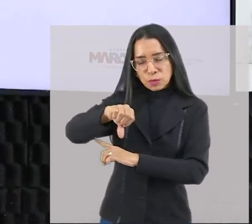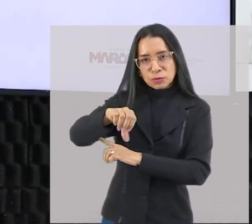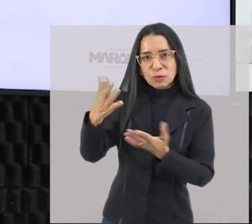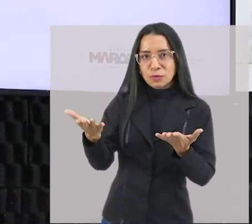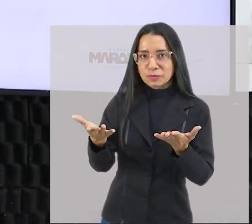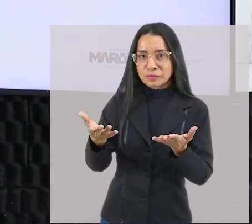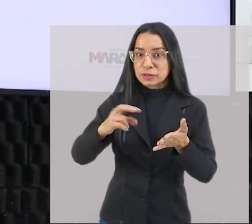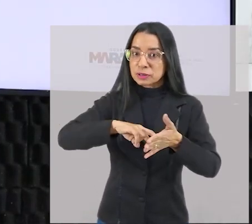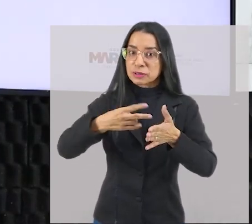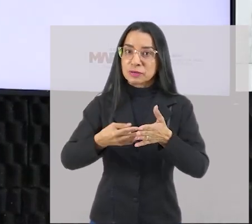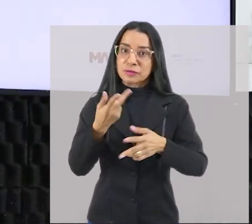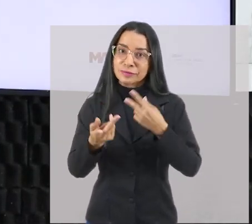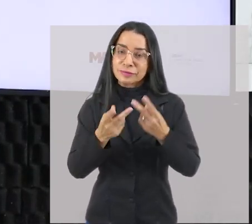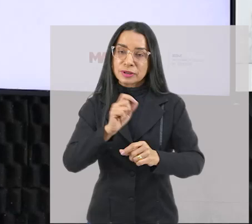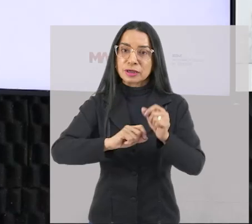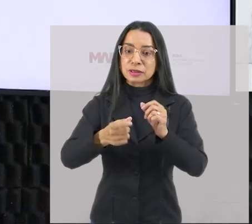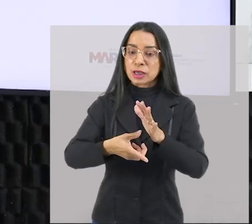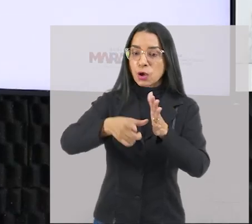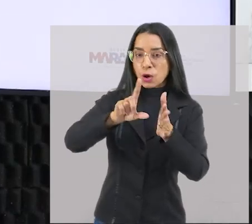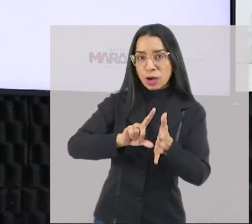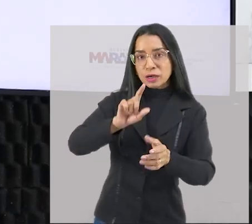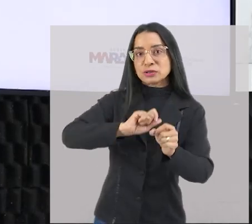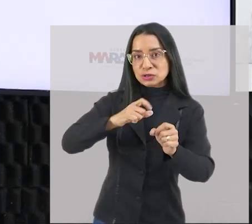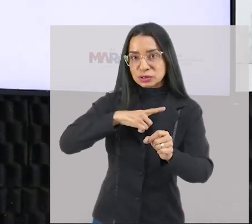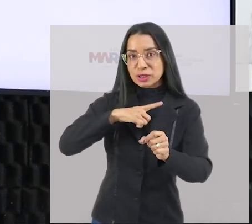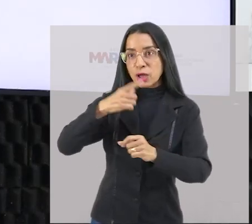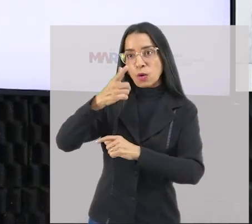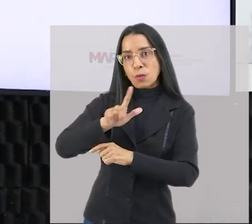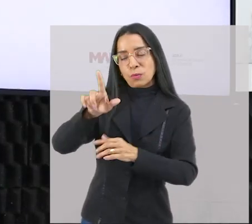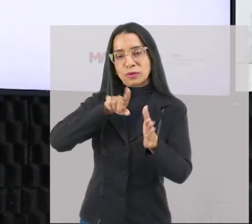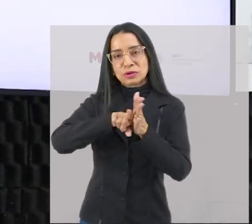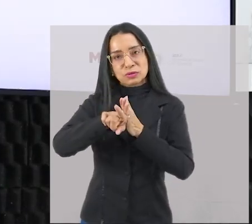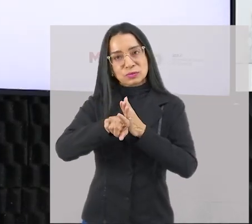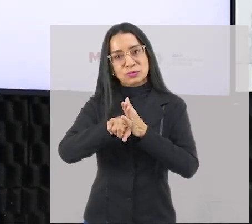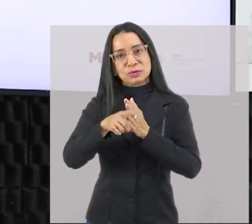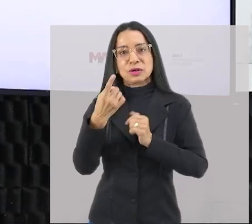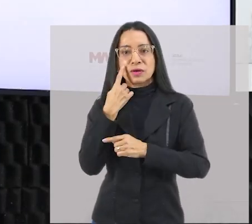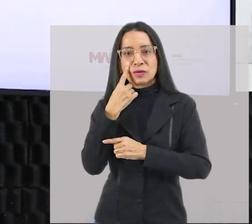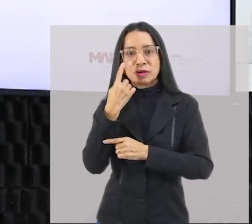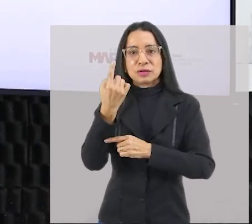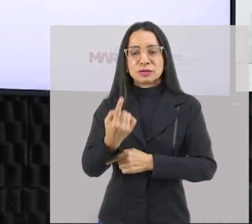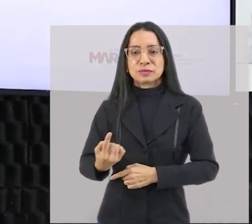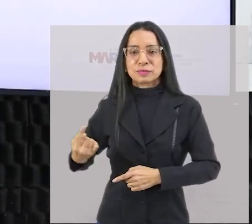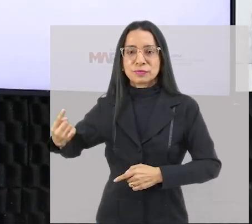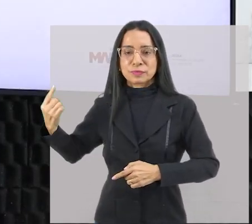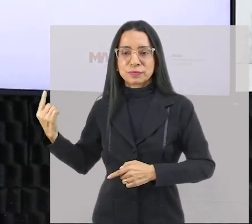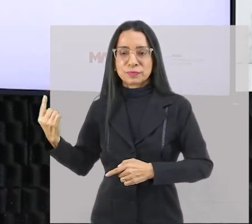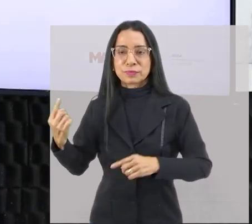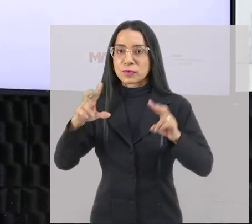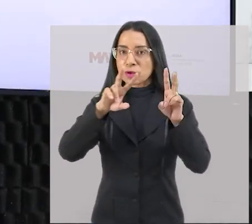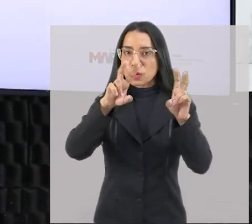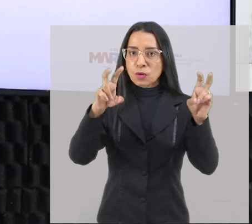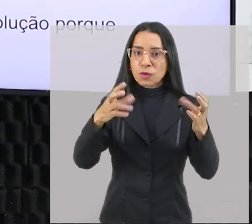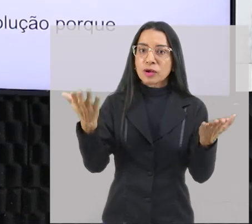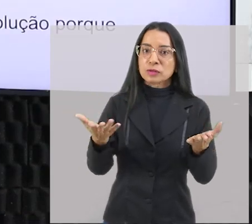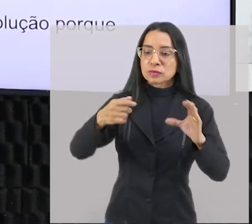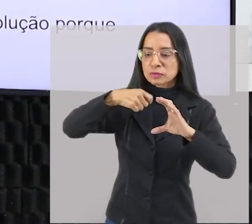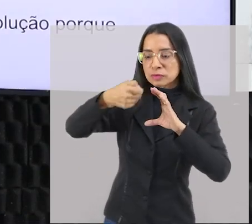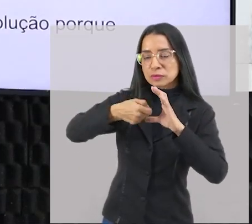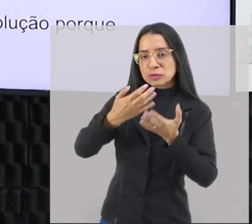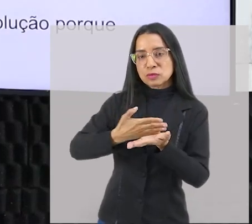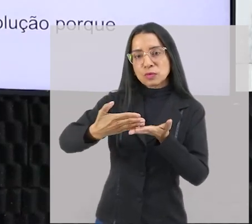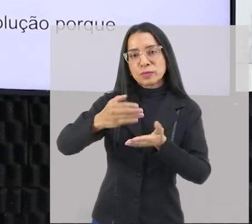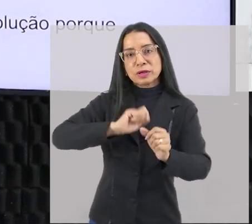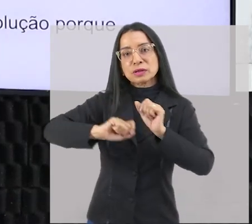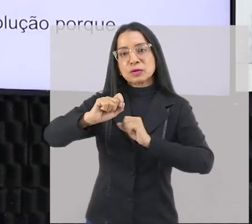que as outras questões estão nos vídeos anteriores. Então, corre lá nesses vídeos e vai olhar o que tem de questão. Nosso assunto deste vídeo começa